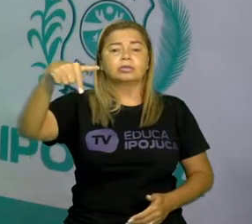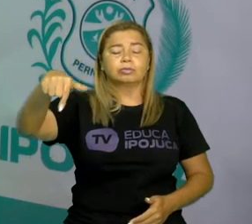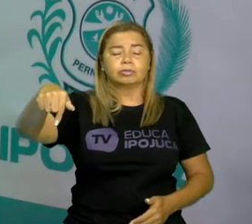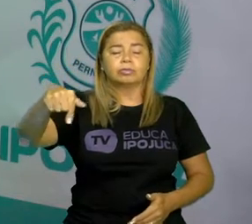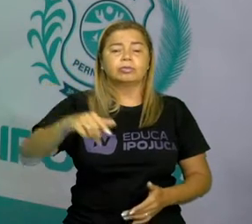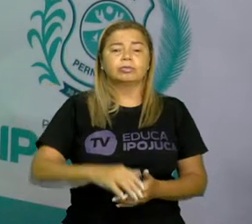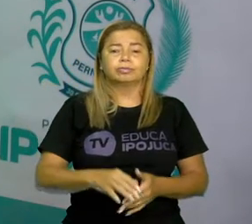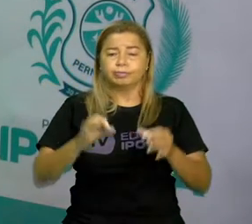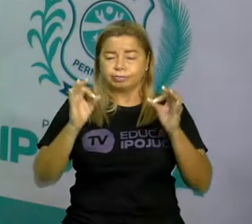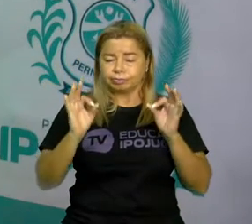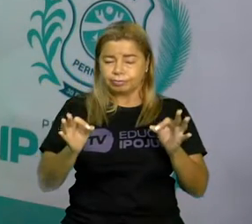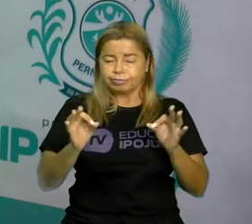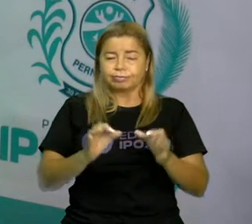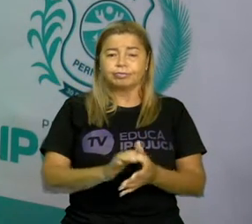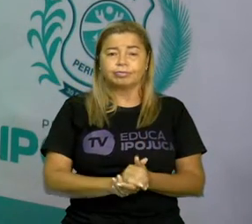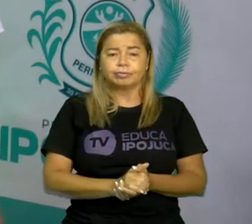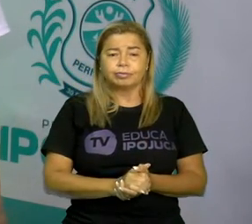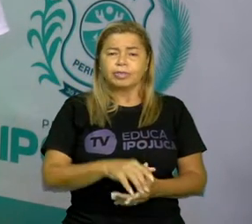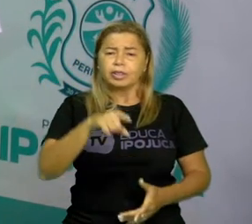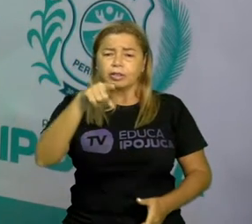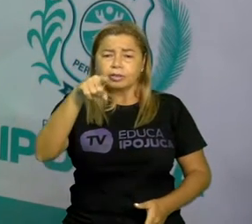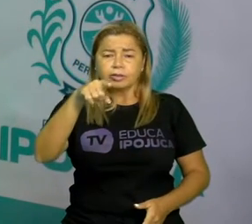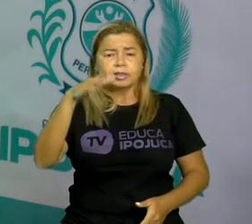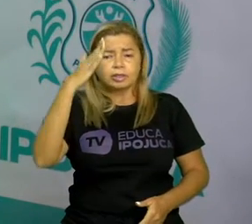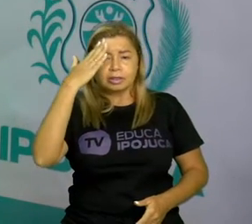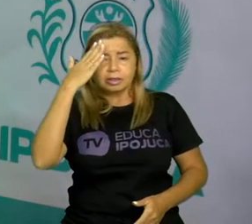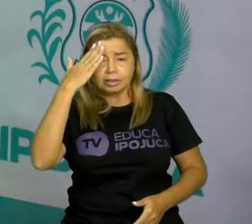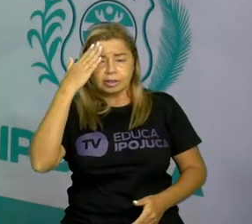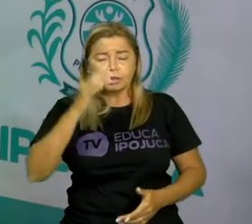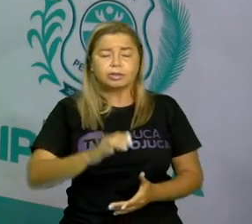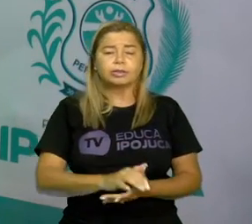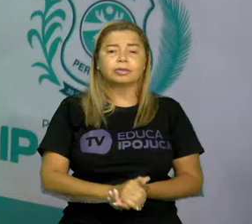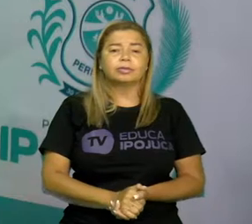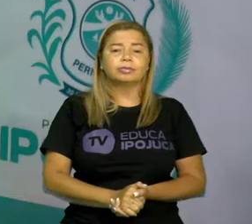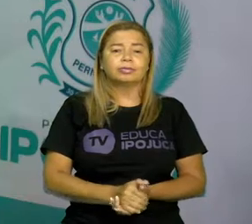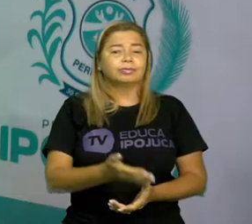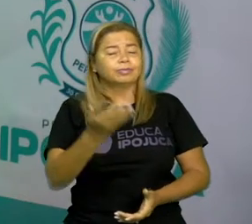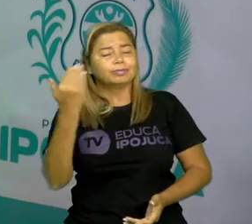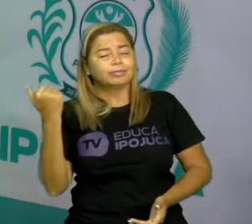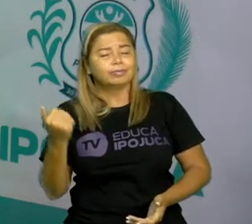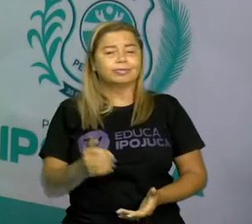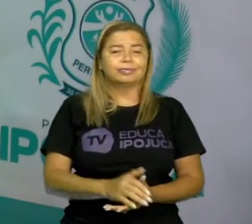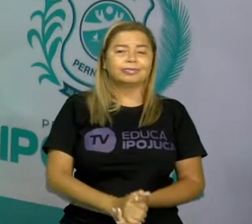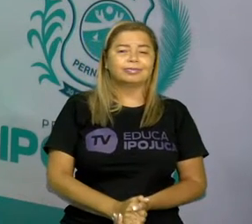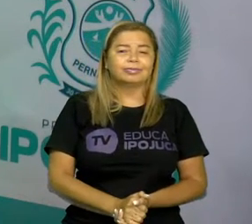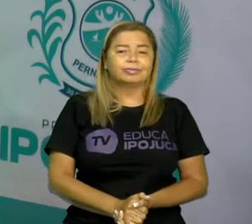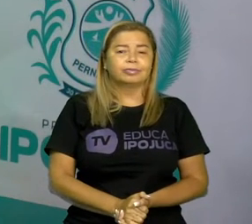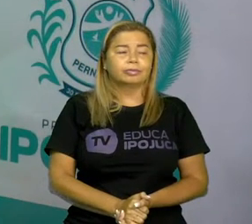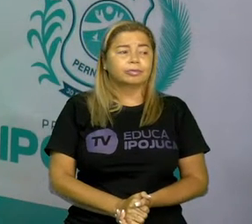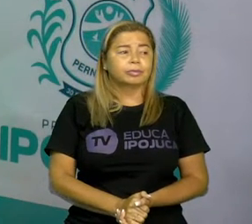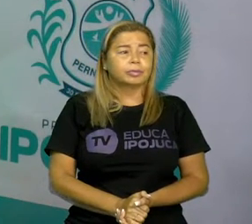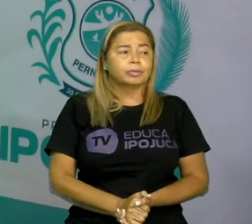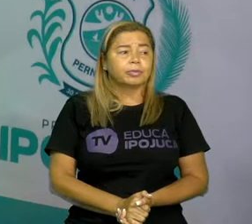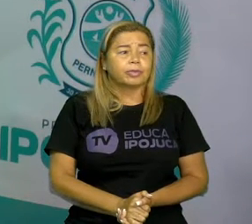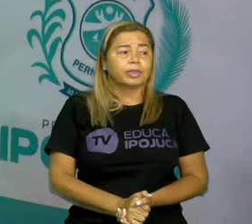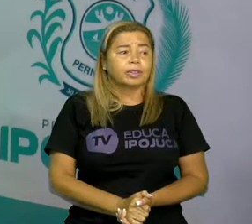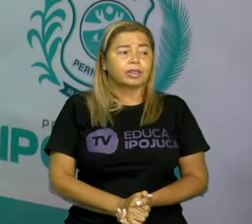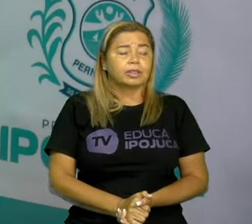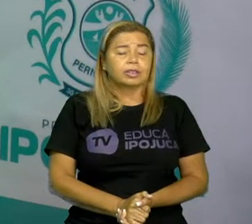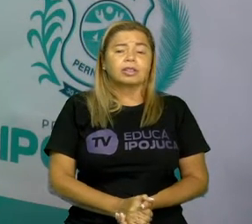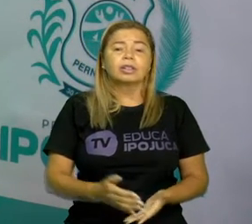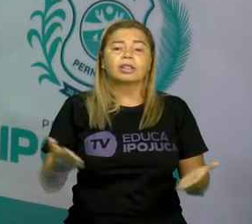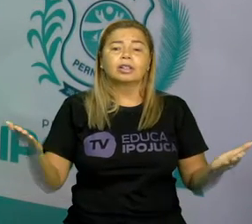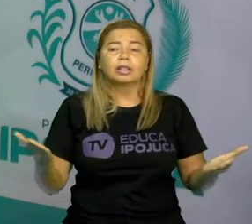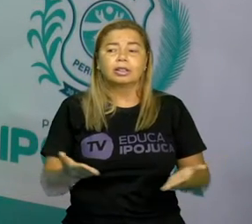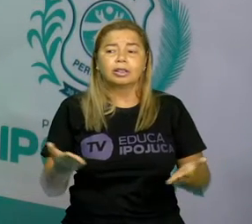2.417, tá certo? Compreendeu aí direitinho? Vamos seguir. Vamos fazer essa